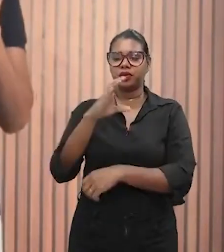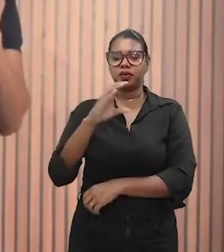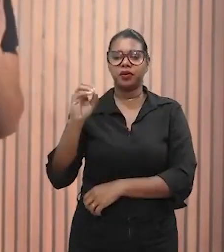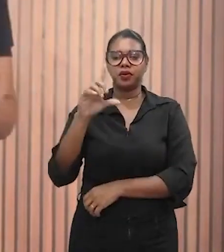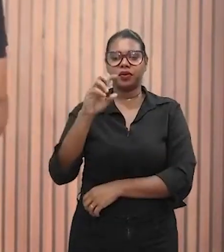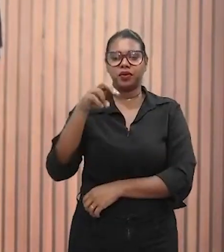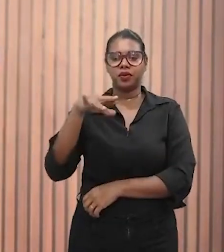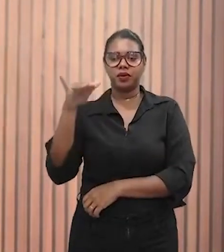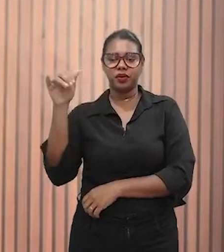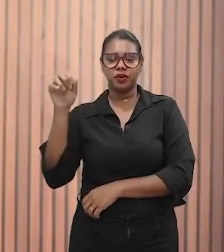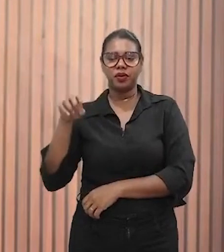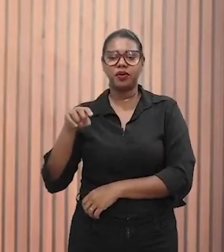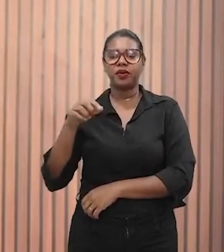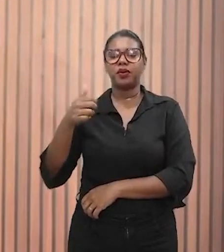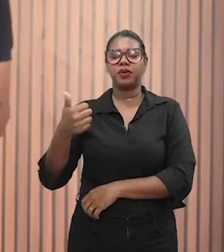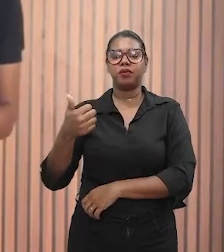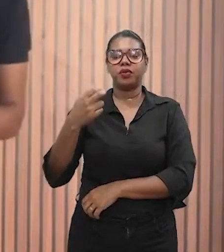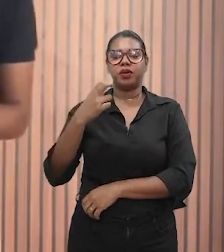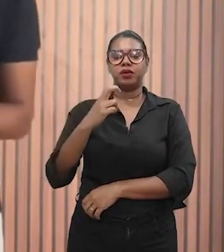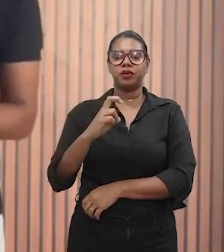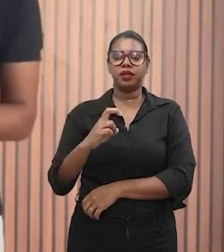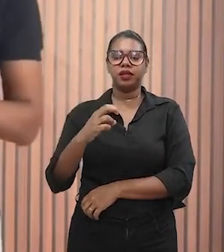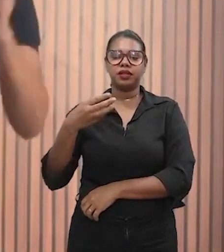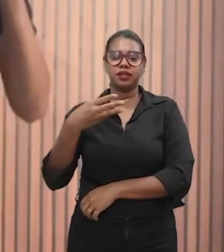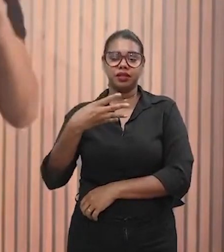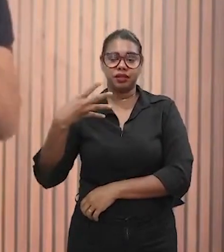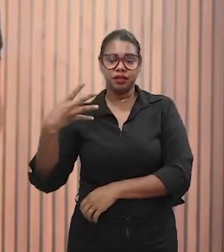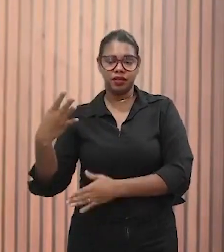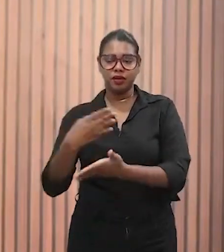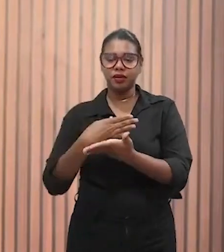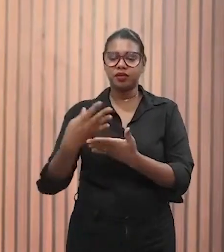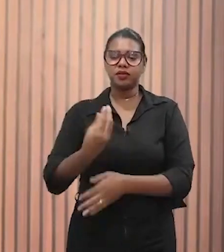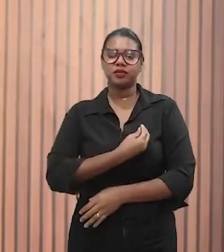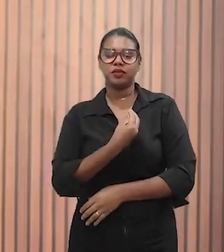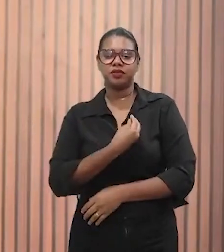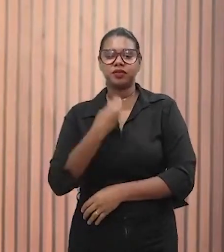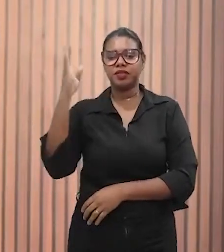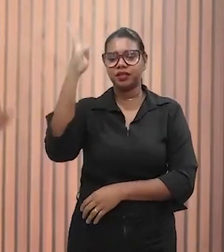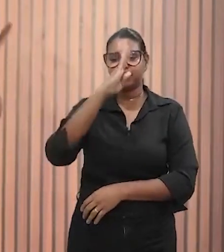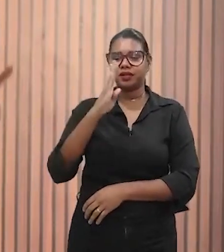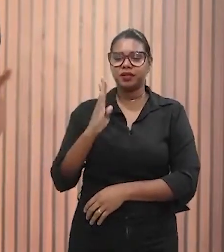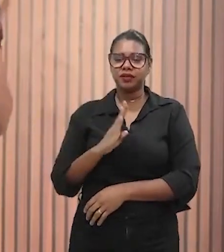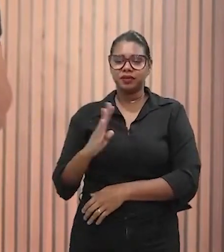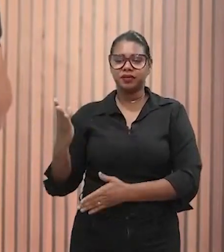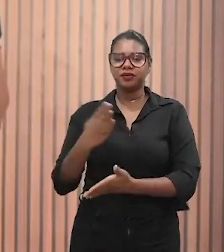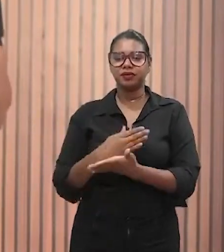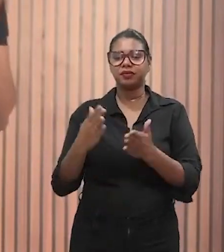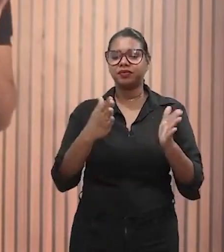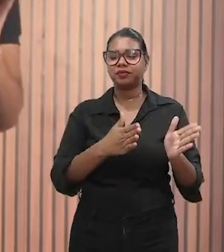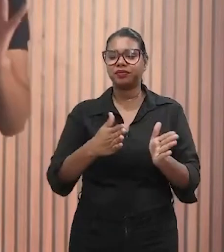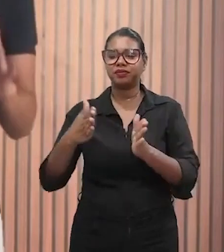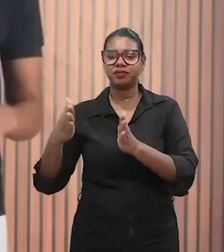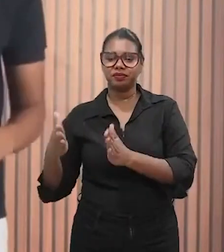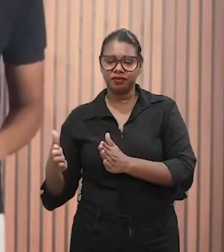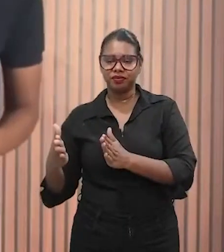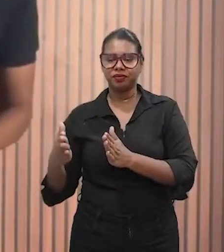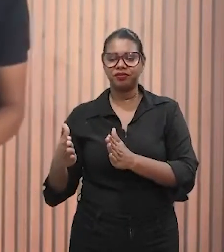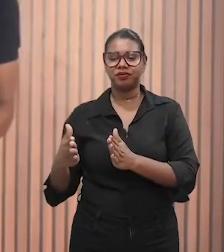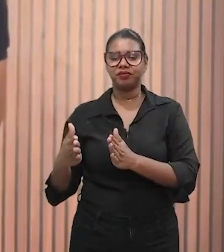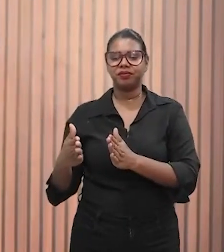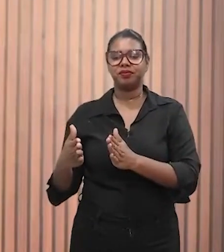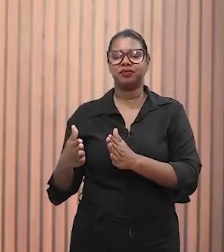ver. Em 1534, vamos começar a vivenciar no Brasil uma coisa chamada de período das